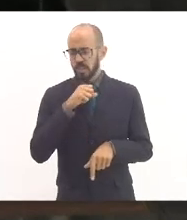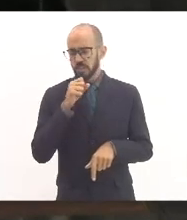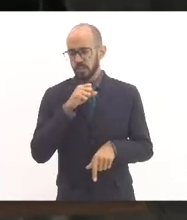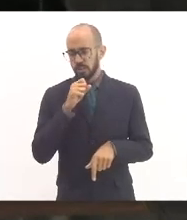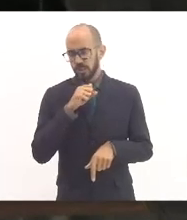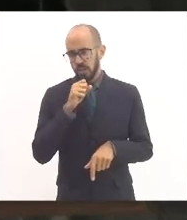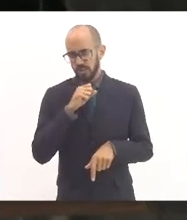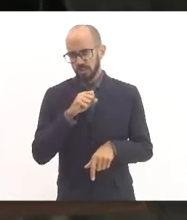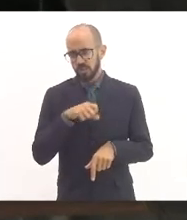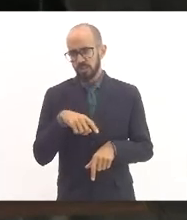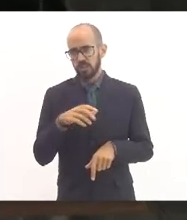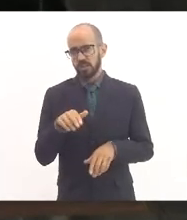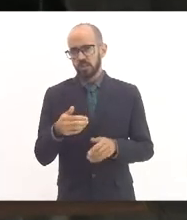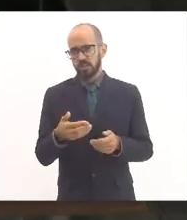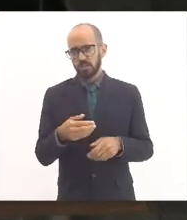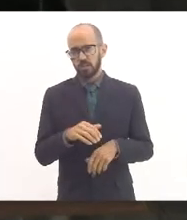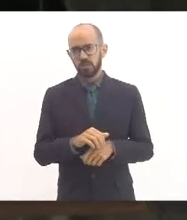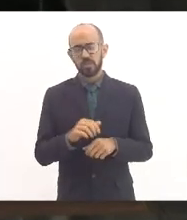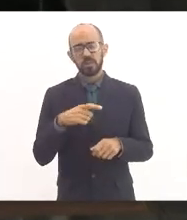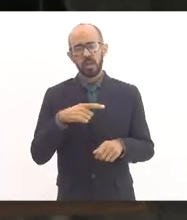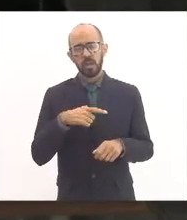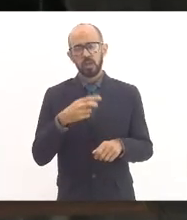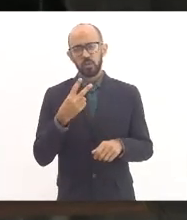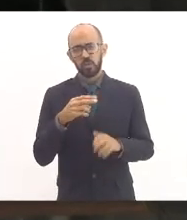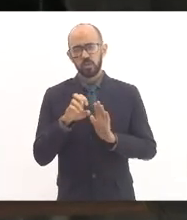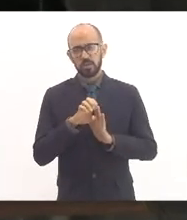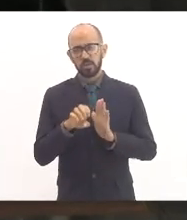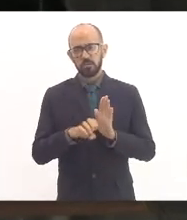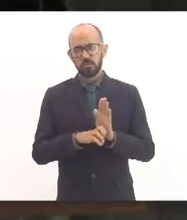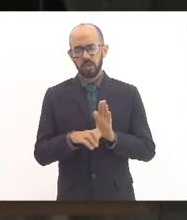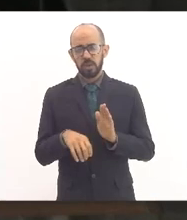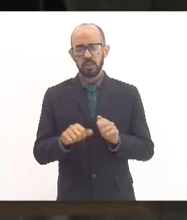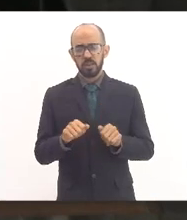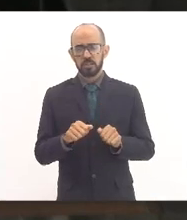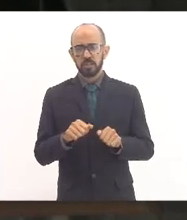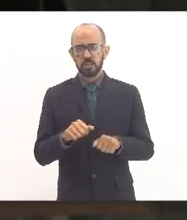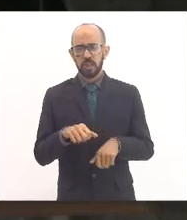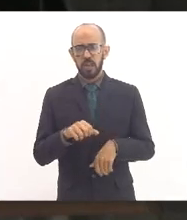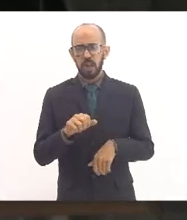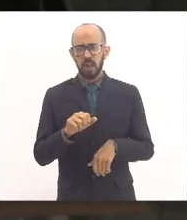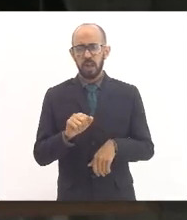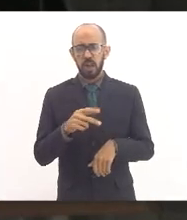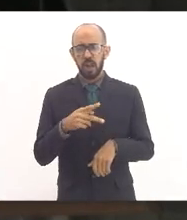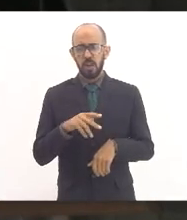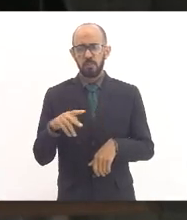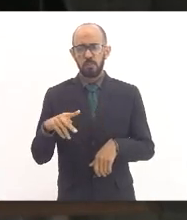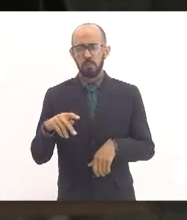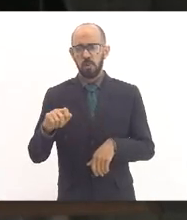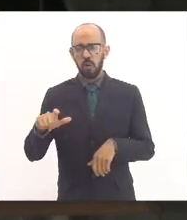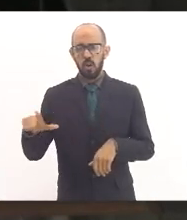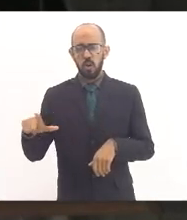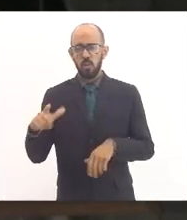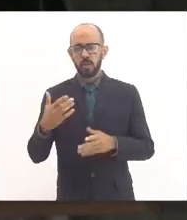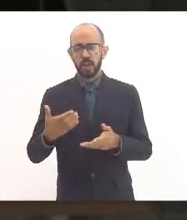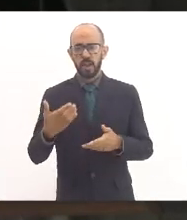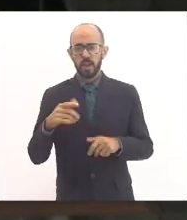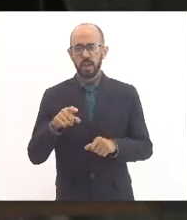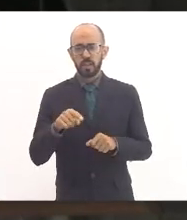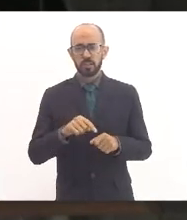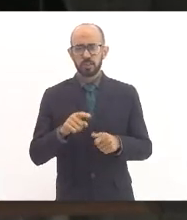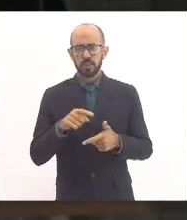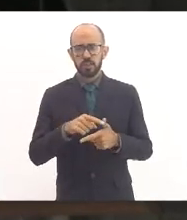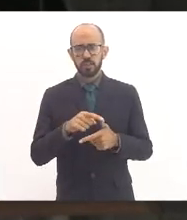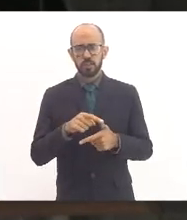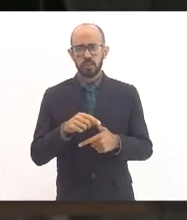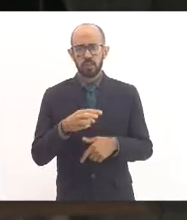emendas aí a 172 e a 210 a pó gostaria muito né que a contiguidade de passar de 3